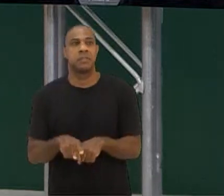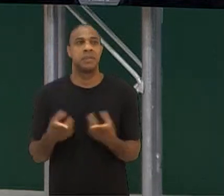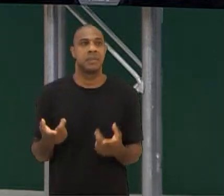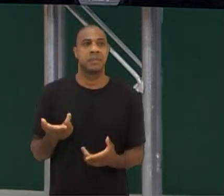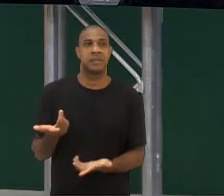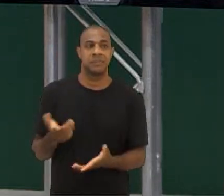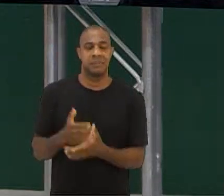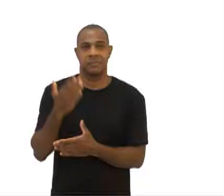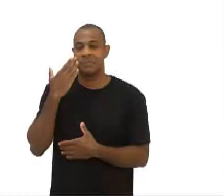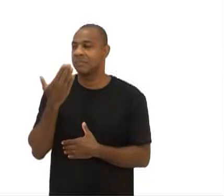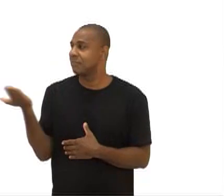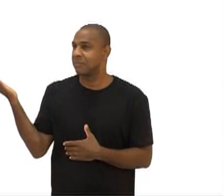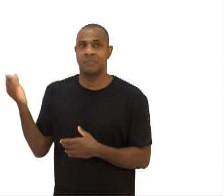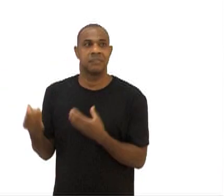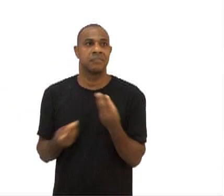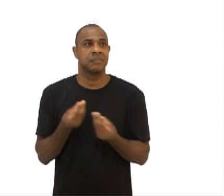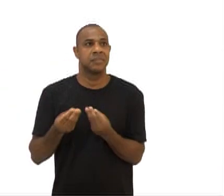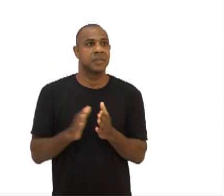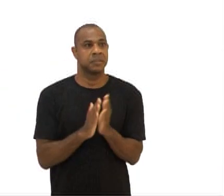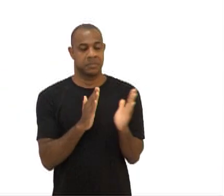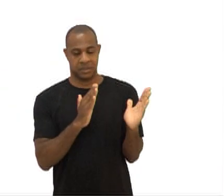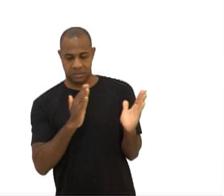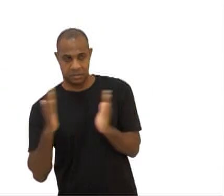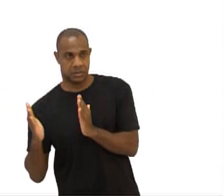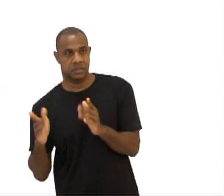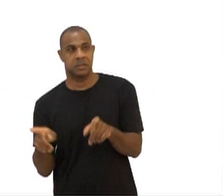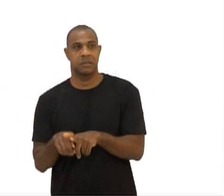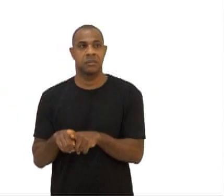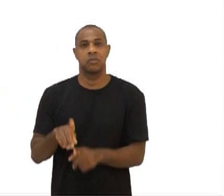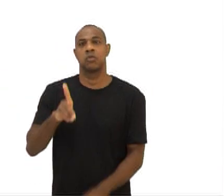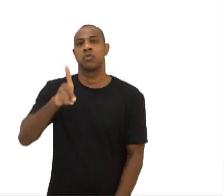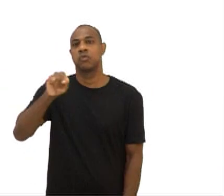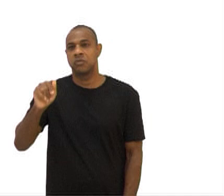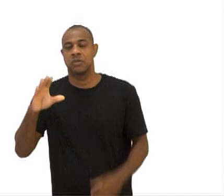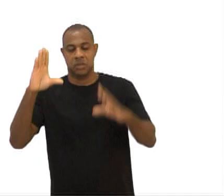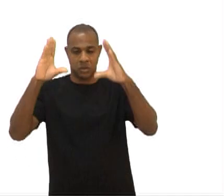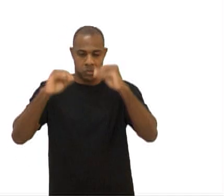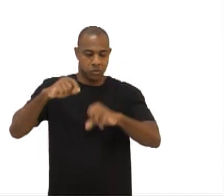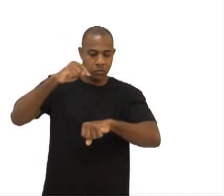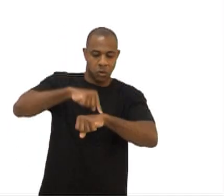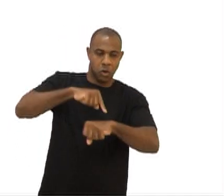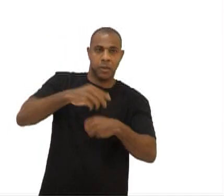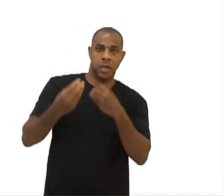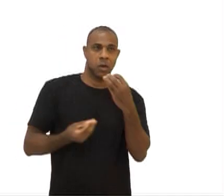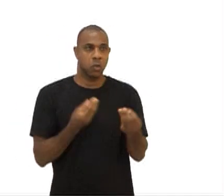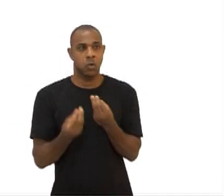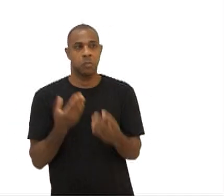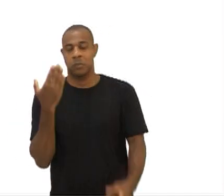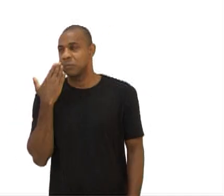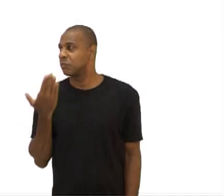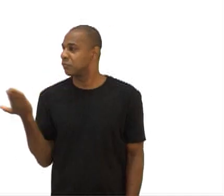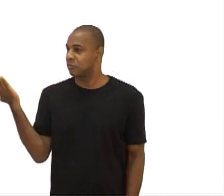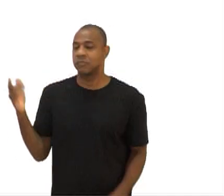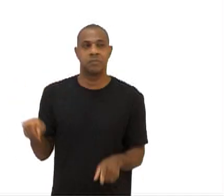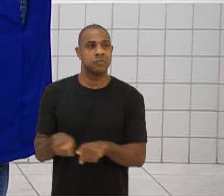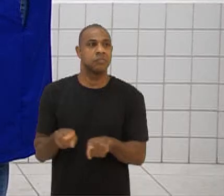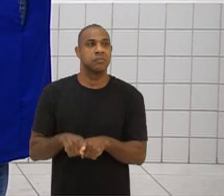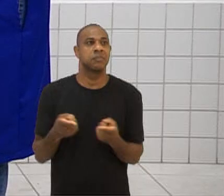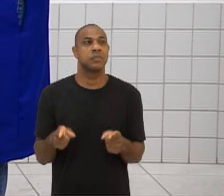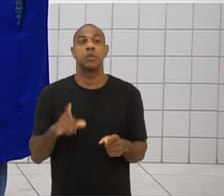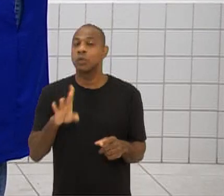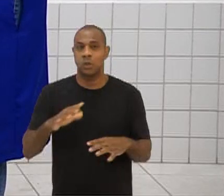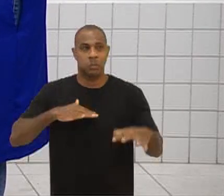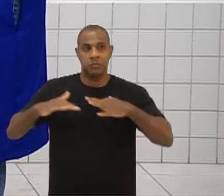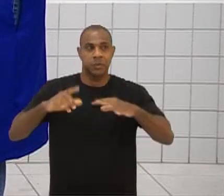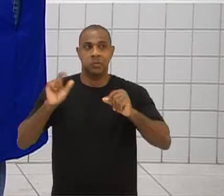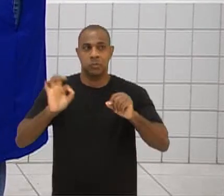do dia, da consequência do dia e da noite, das horas, enfim. E não só o movimento do